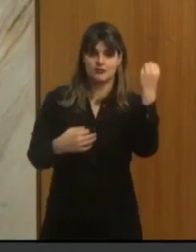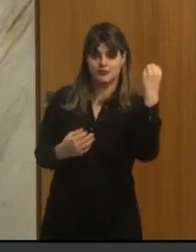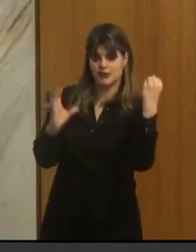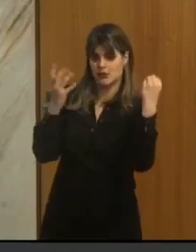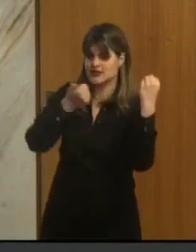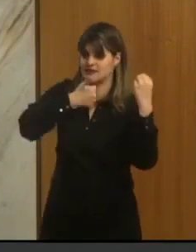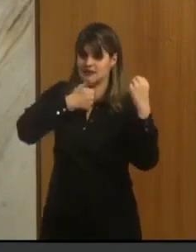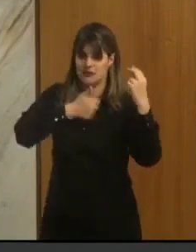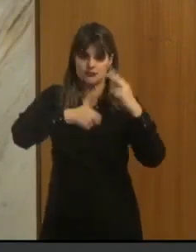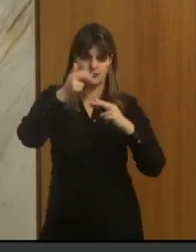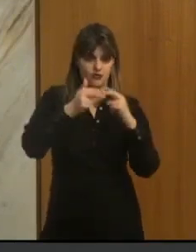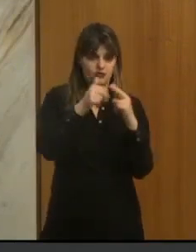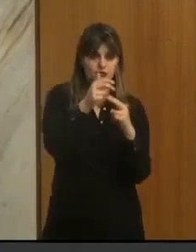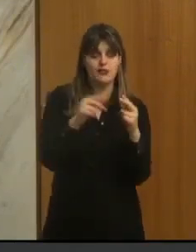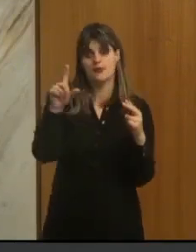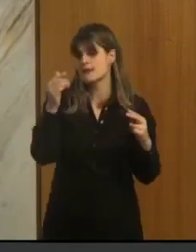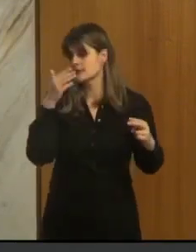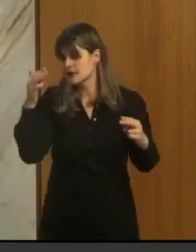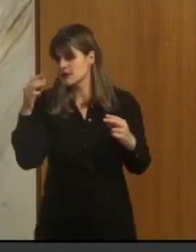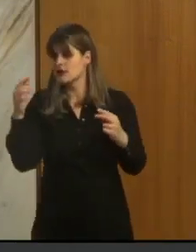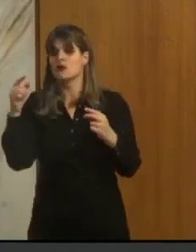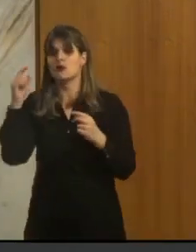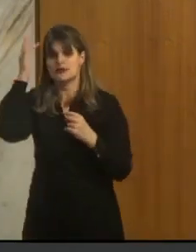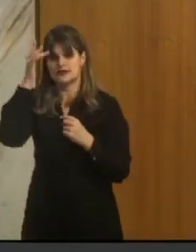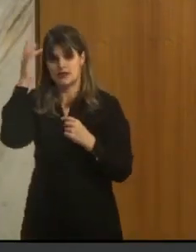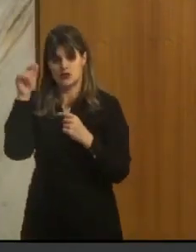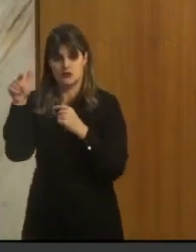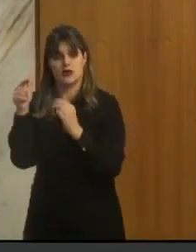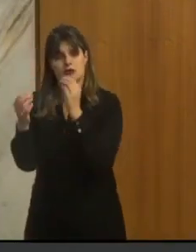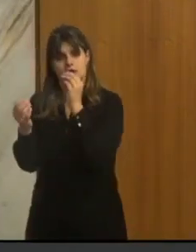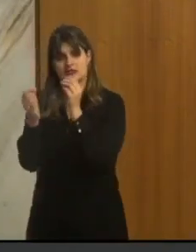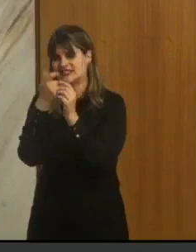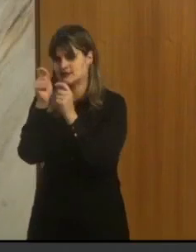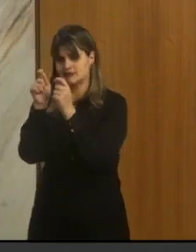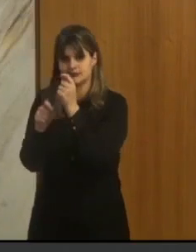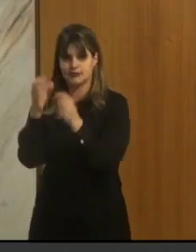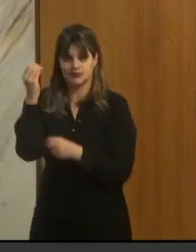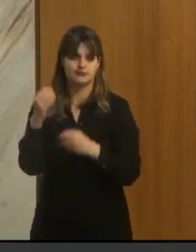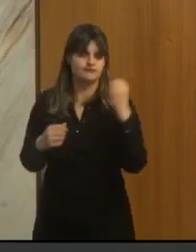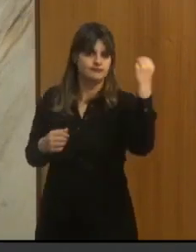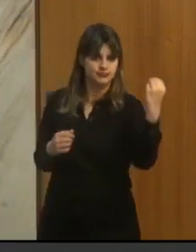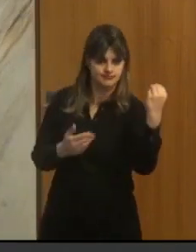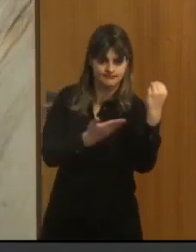fazer, também mandou o padroeiro, assim como o local onde ele estava colocado, que era um